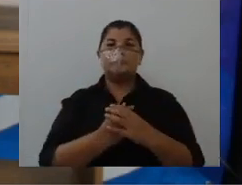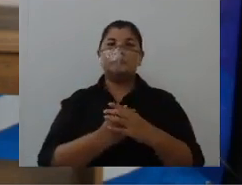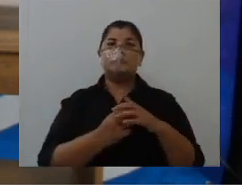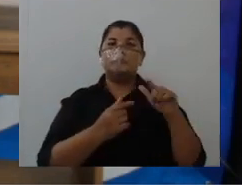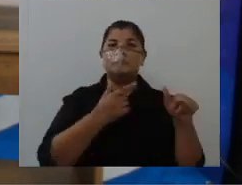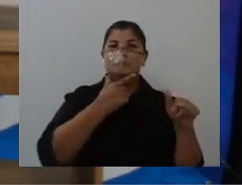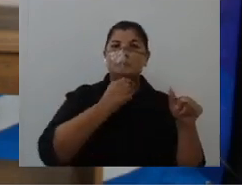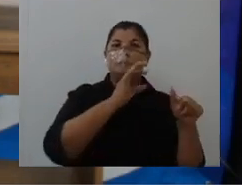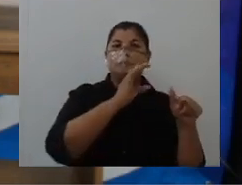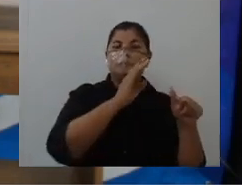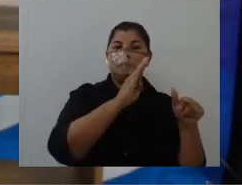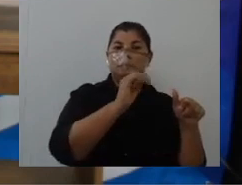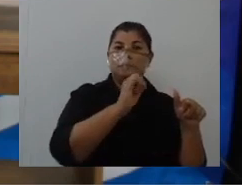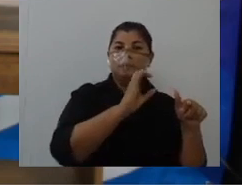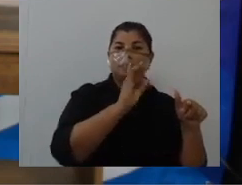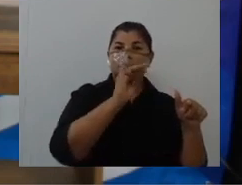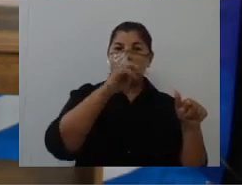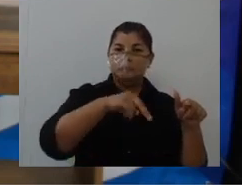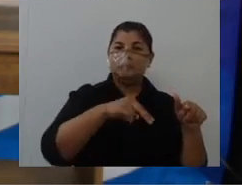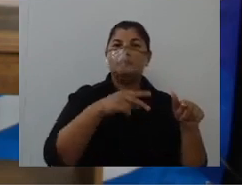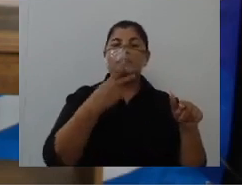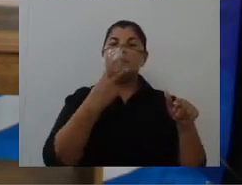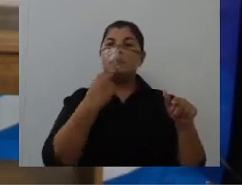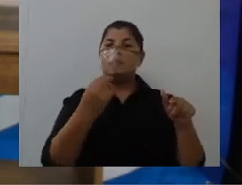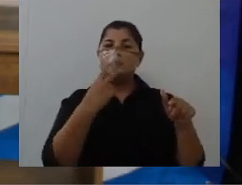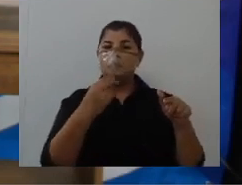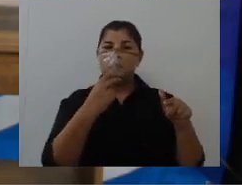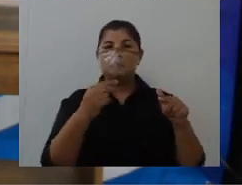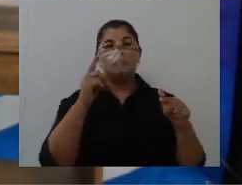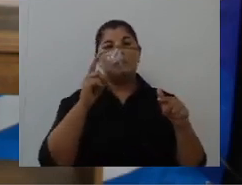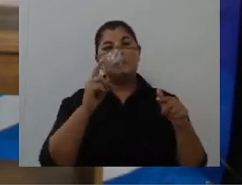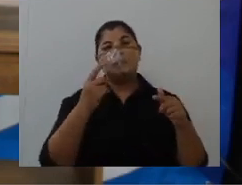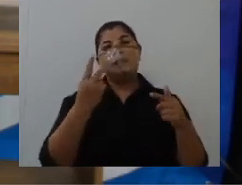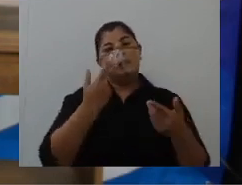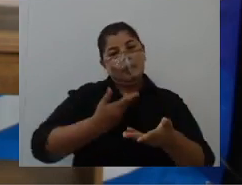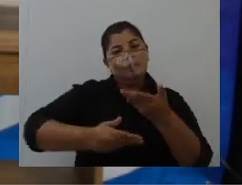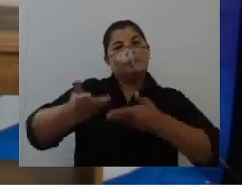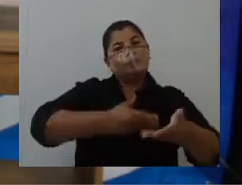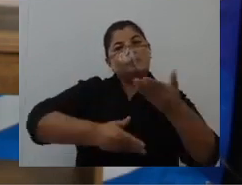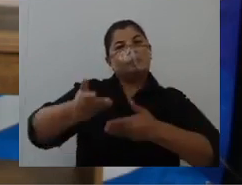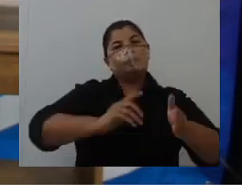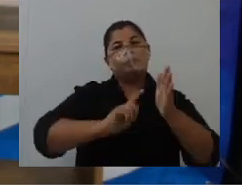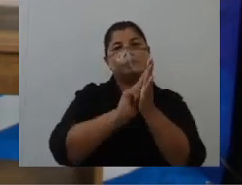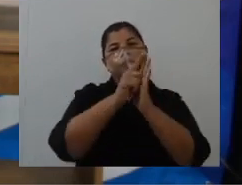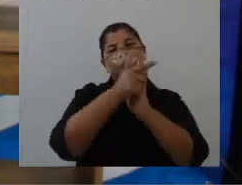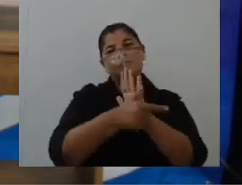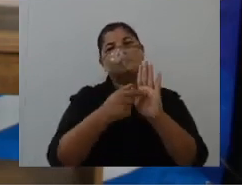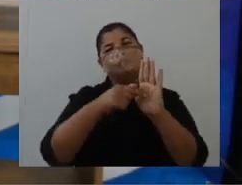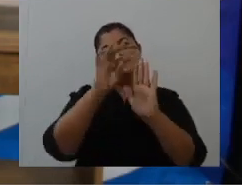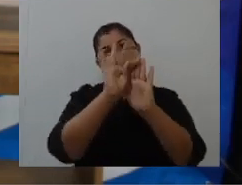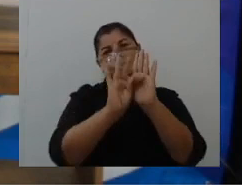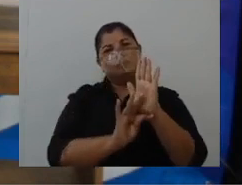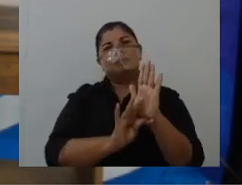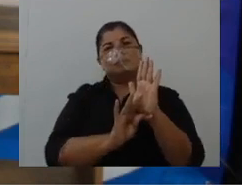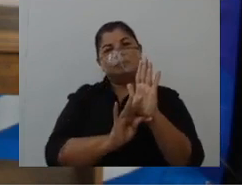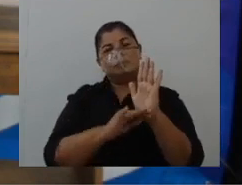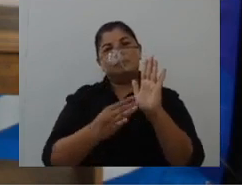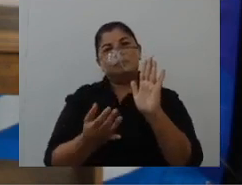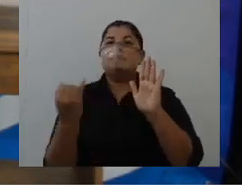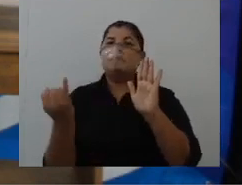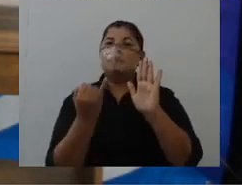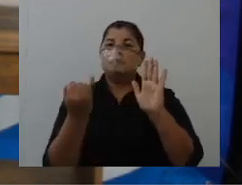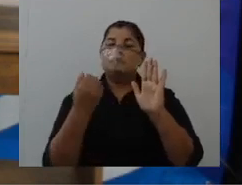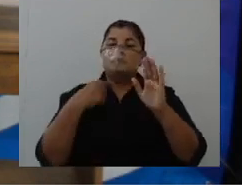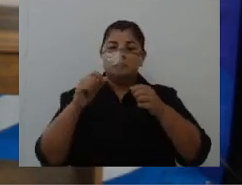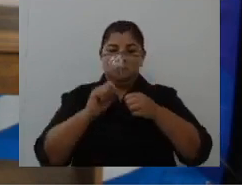que a língua, ela se manifesta através dos gêneros. A comunicação, ela se materializa através dos gêneros. Isso é super importante. Então, quando eu elaboro